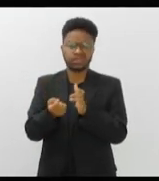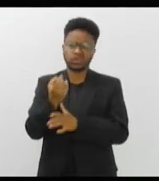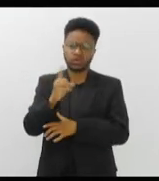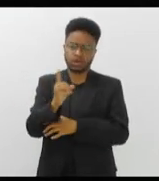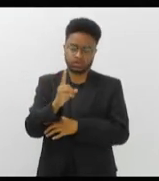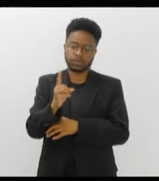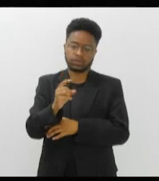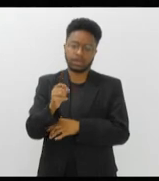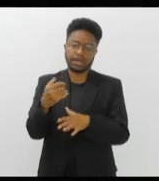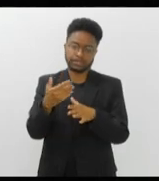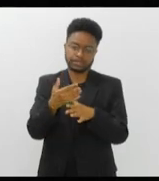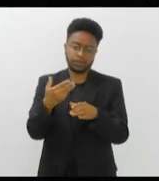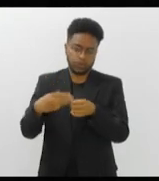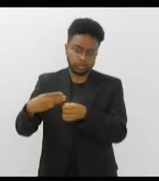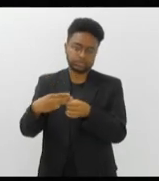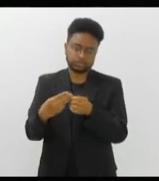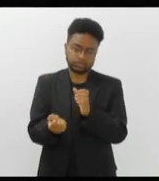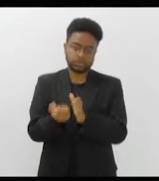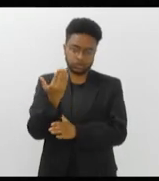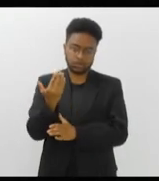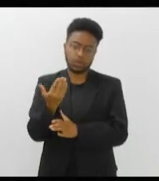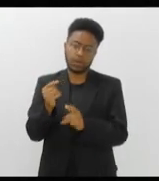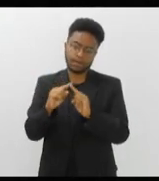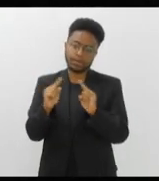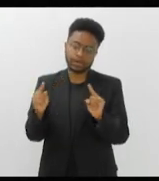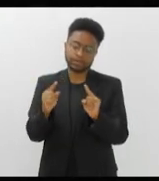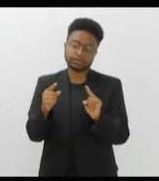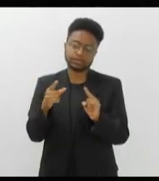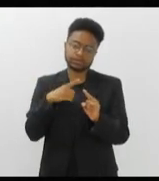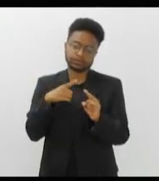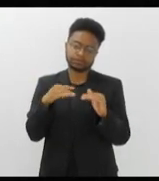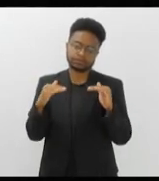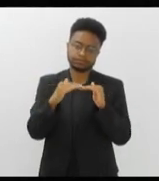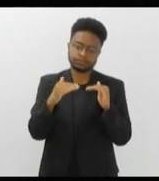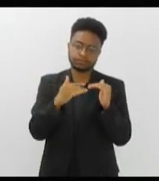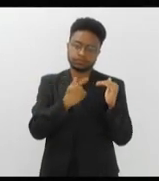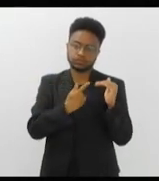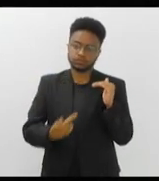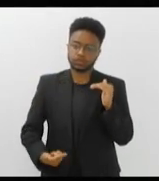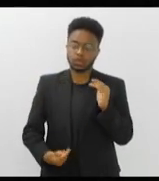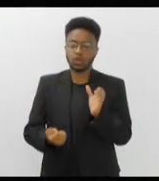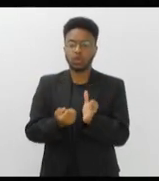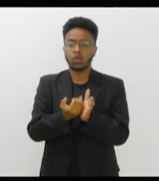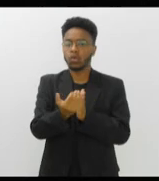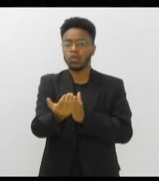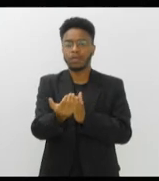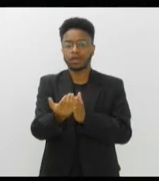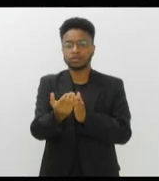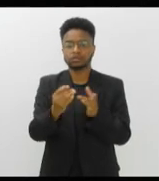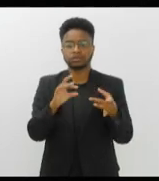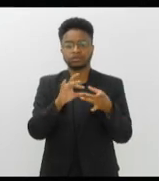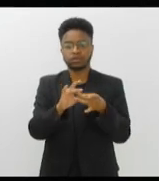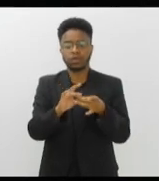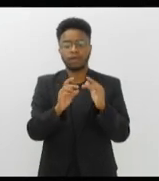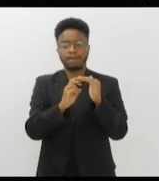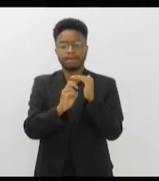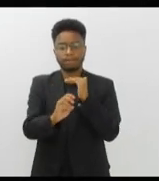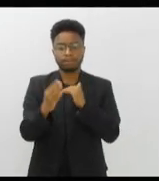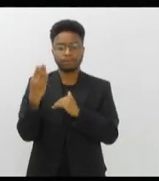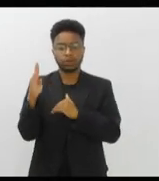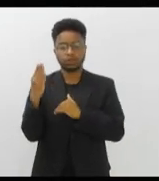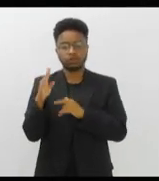município criou Mas quem sob aest do Governo do Estado que inicia-se no metrô de Botafogo e vai até o